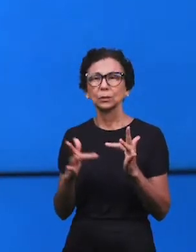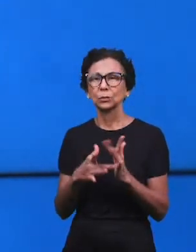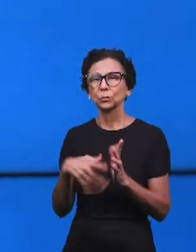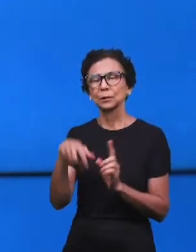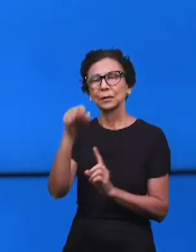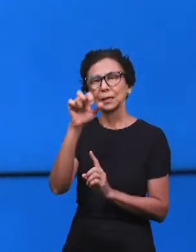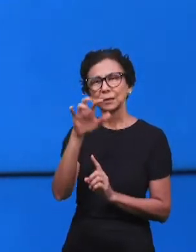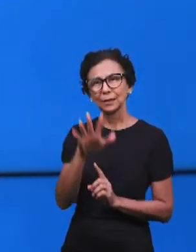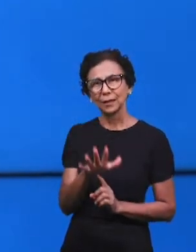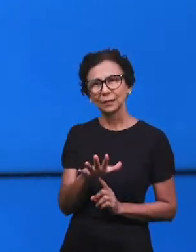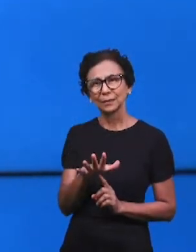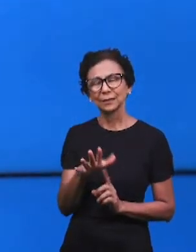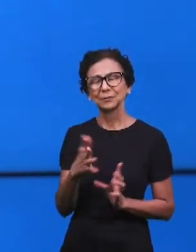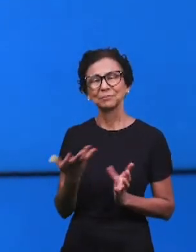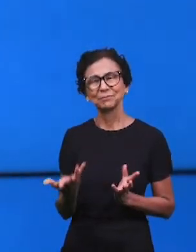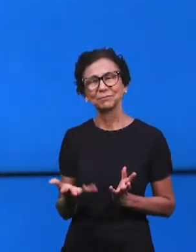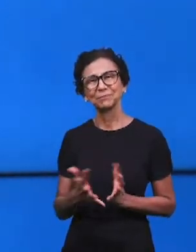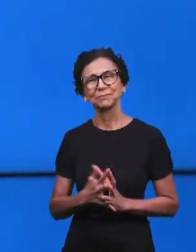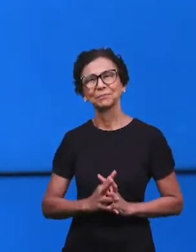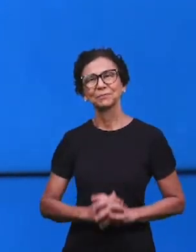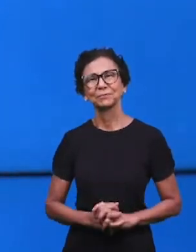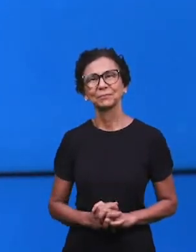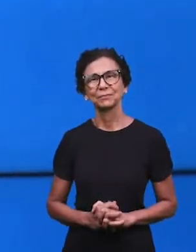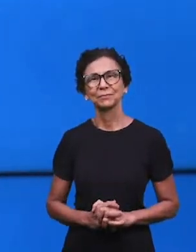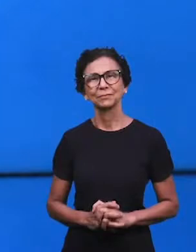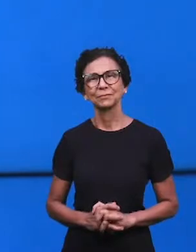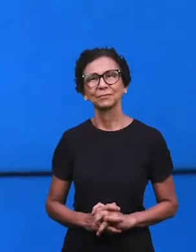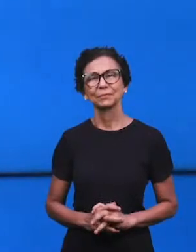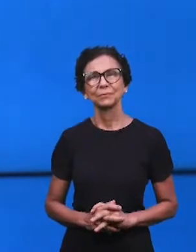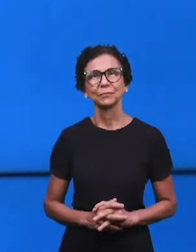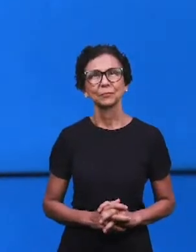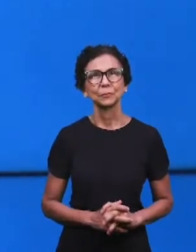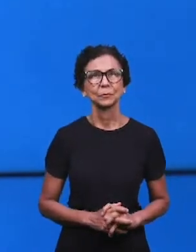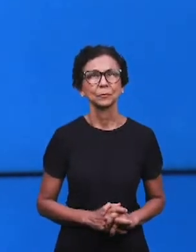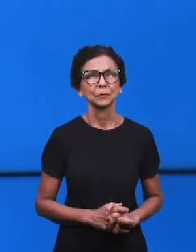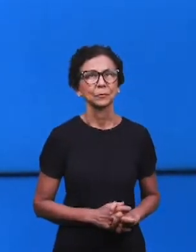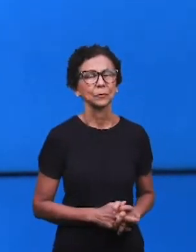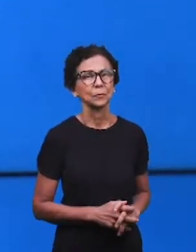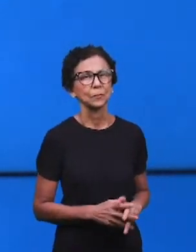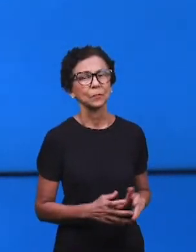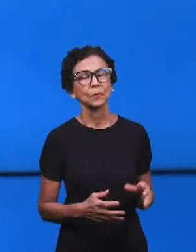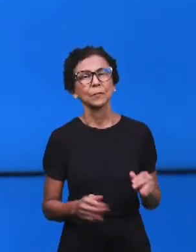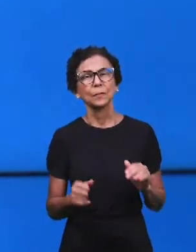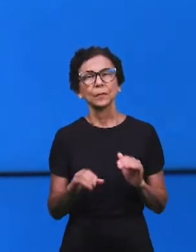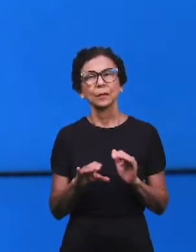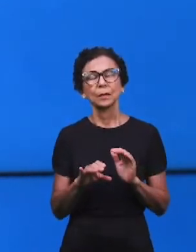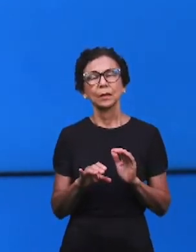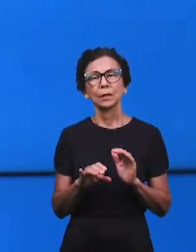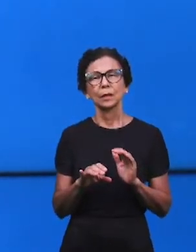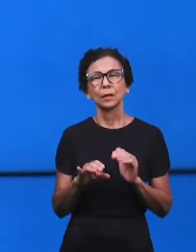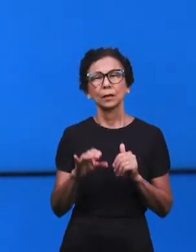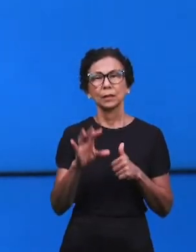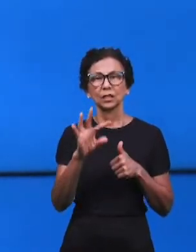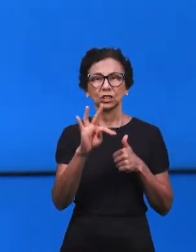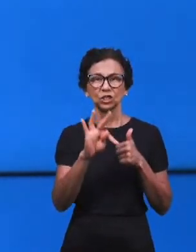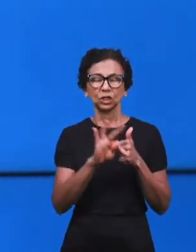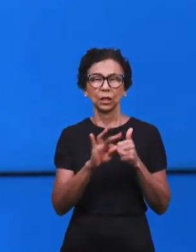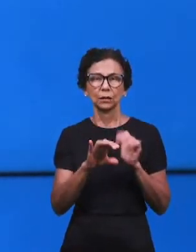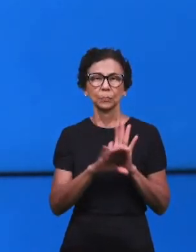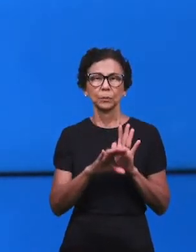Na verdade, a citação de Tiago 2,10 vai mostrar exatamente que não é possível que alguém